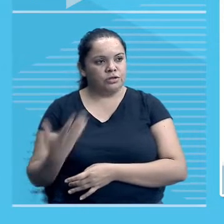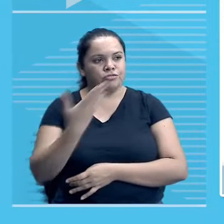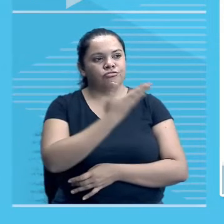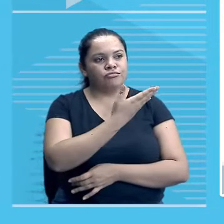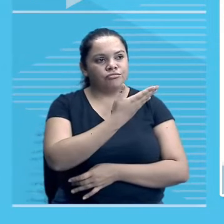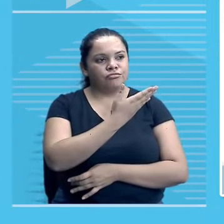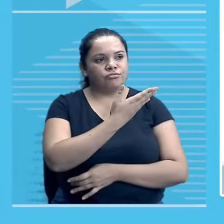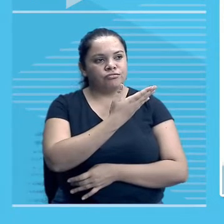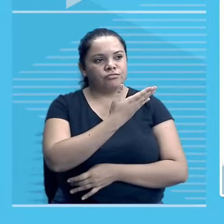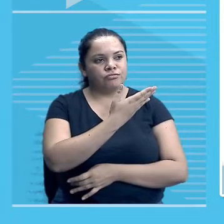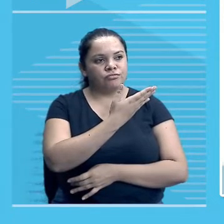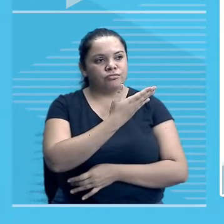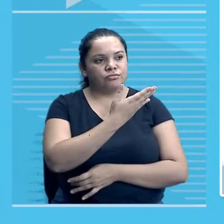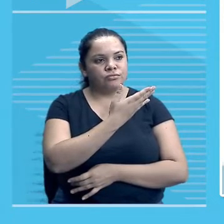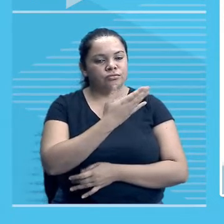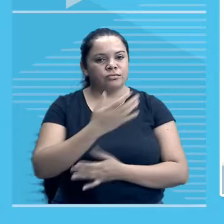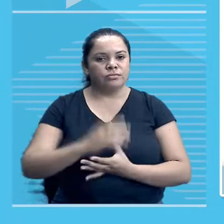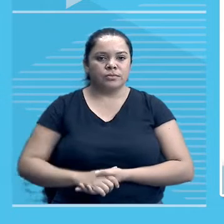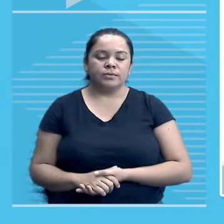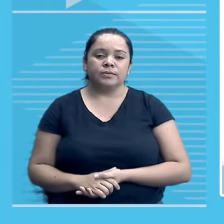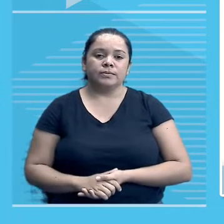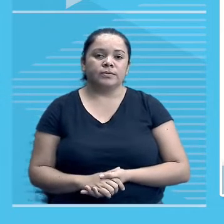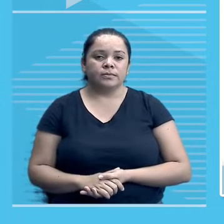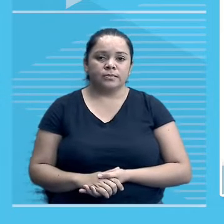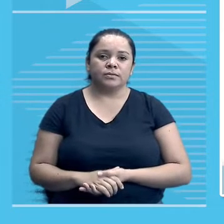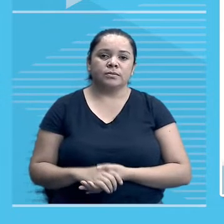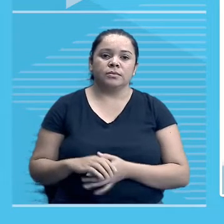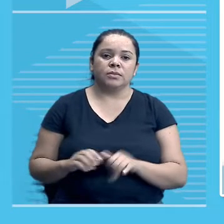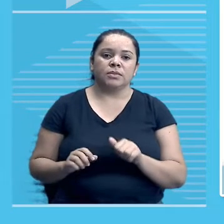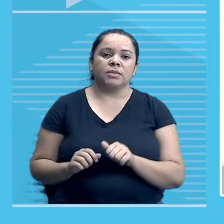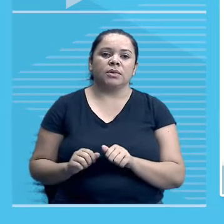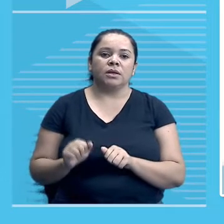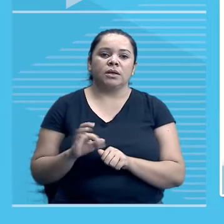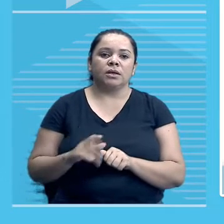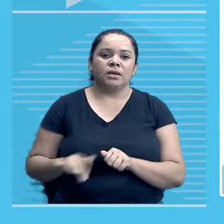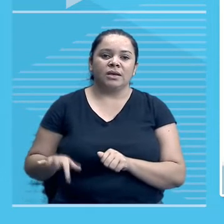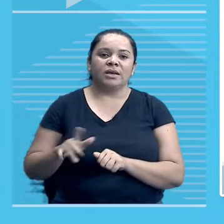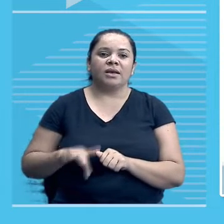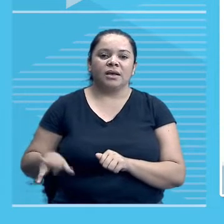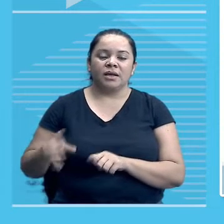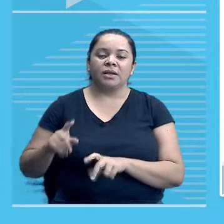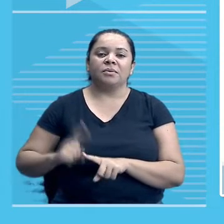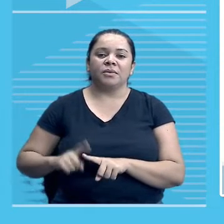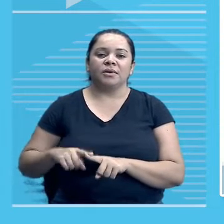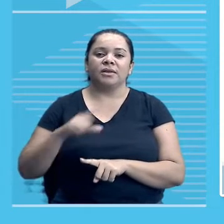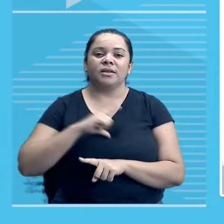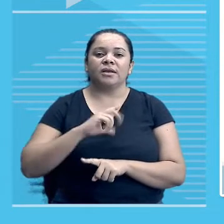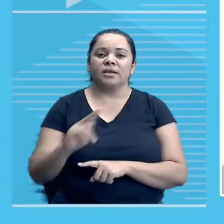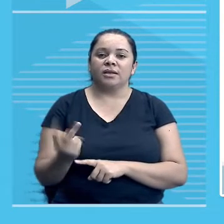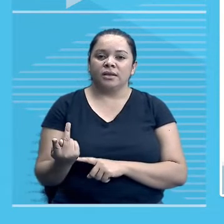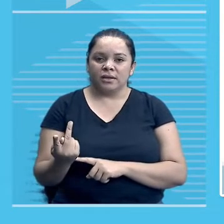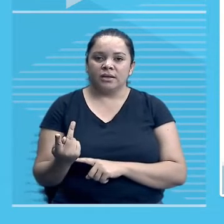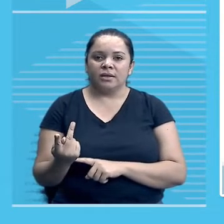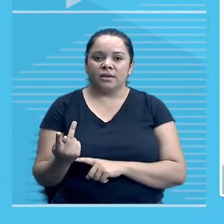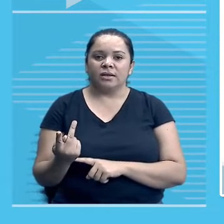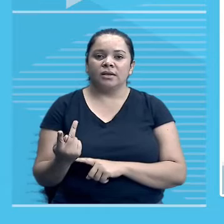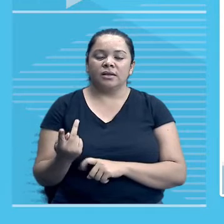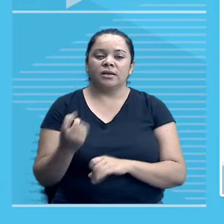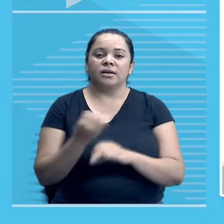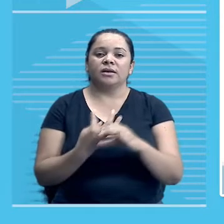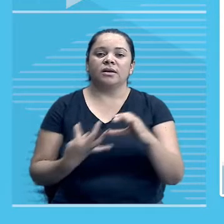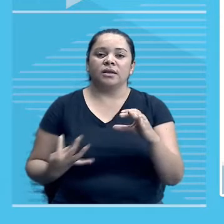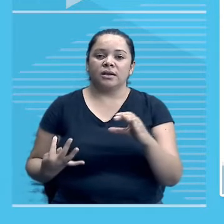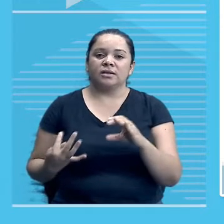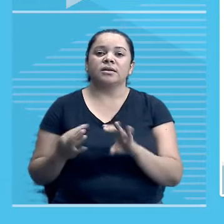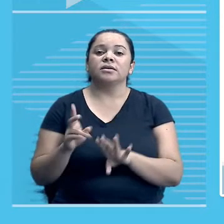sódio. Ele tem uma particularidade, ele é um sal ácido porque tem hidrogênio, mas tem propriedades básicas. Por